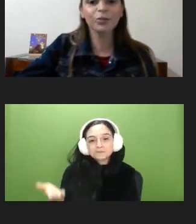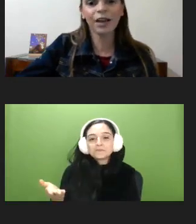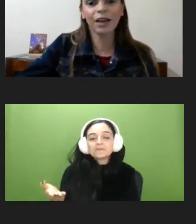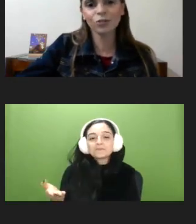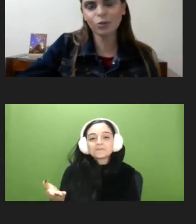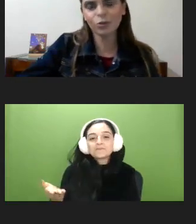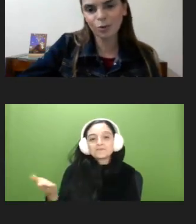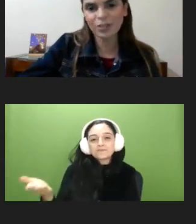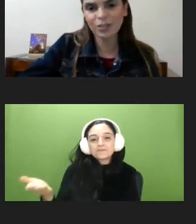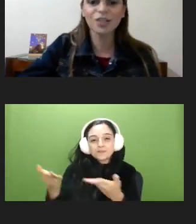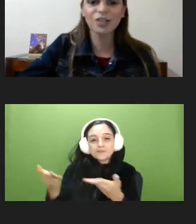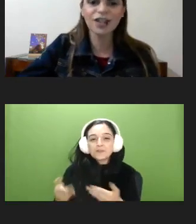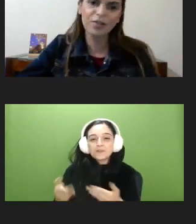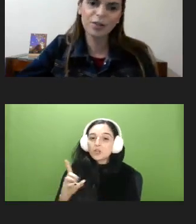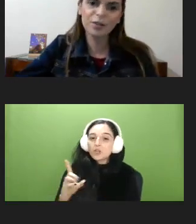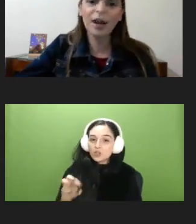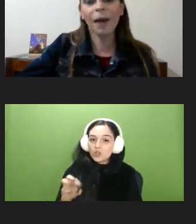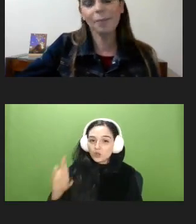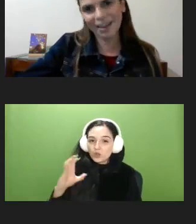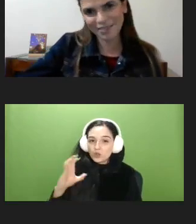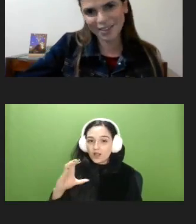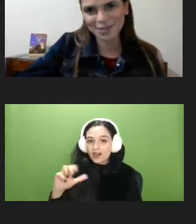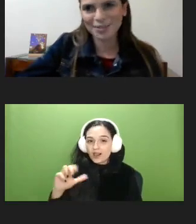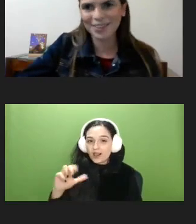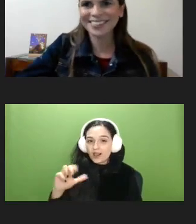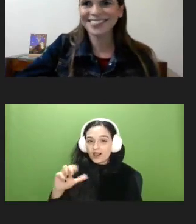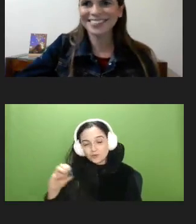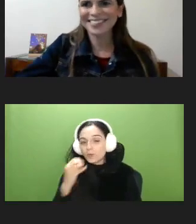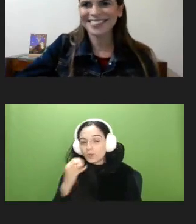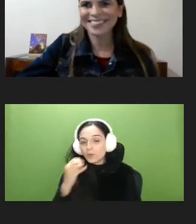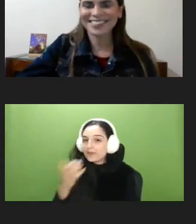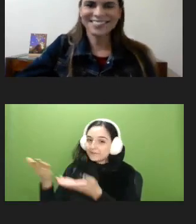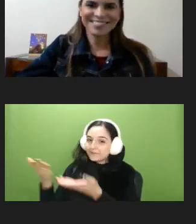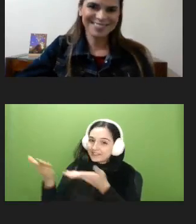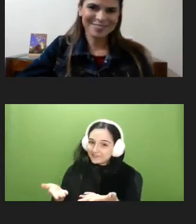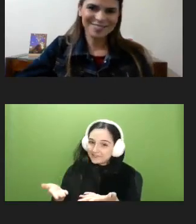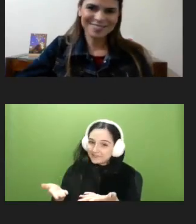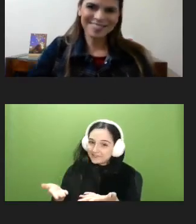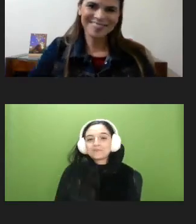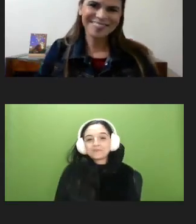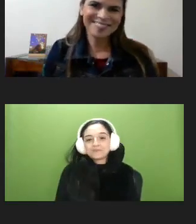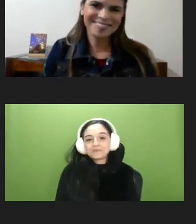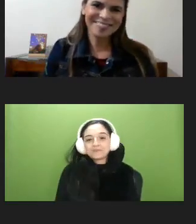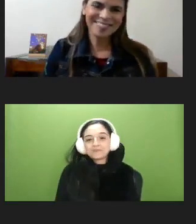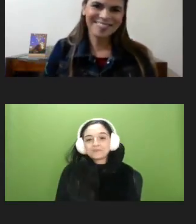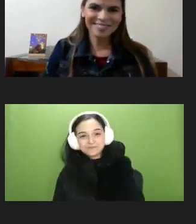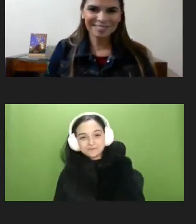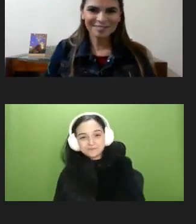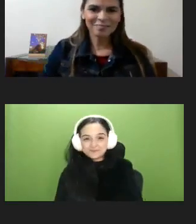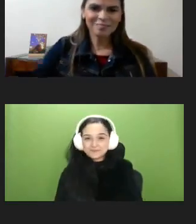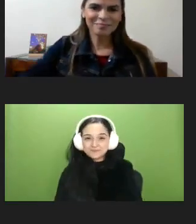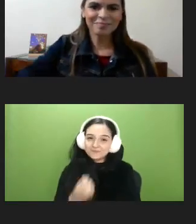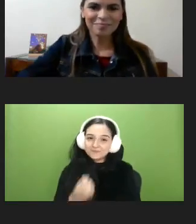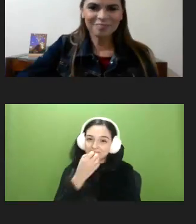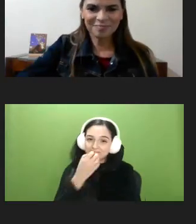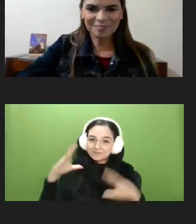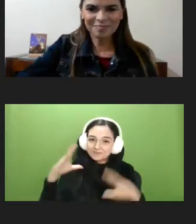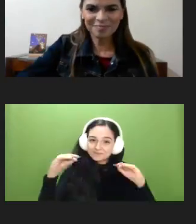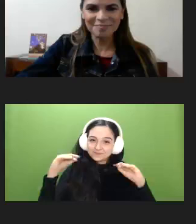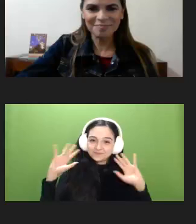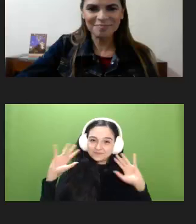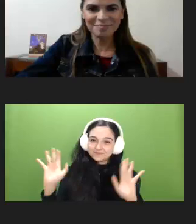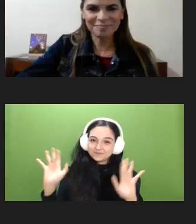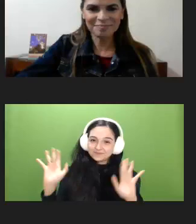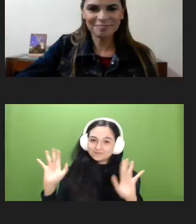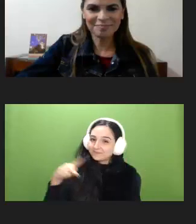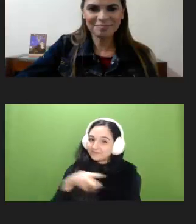convidado, Dr. Cláudio Tinoco. Seja bem-vindo, a palavra é sua. Boa noite, professora Gildete, boa